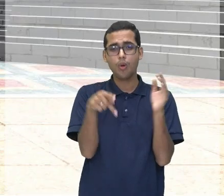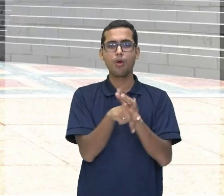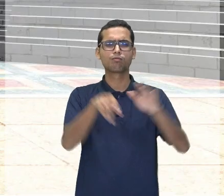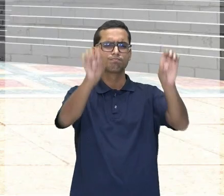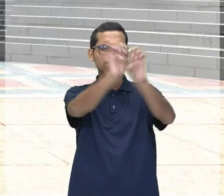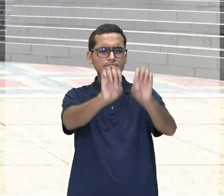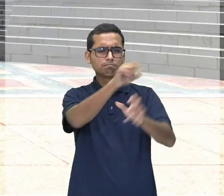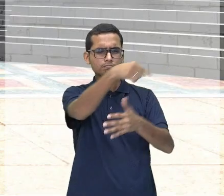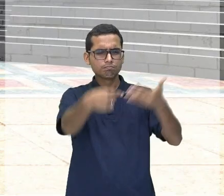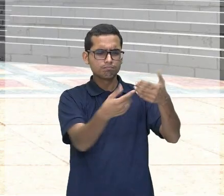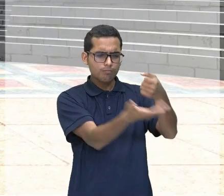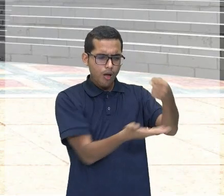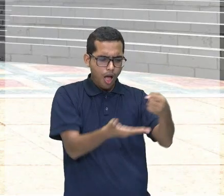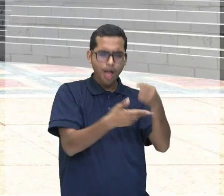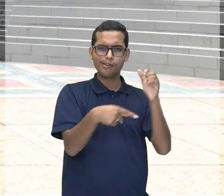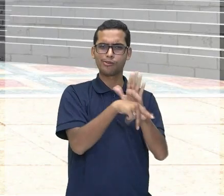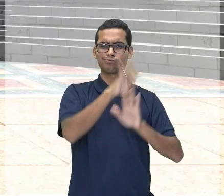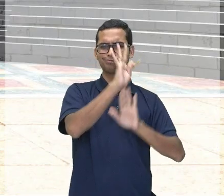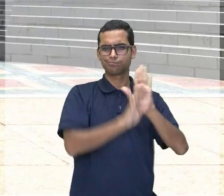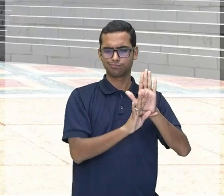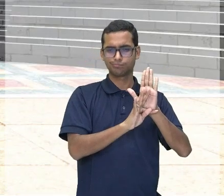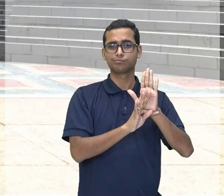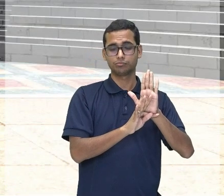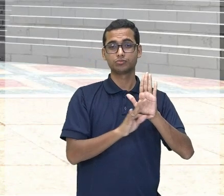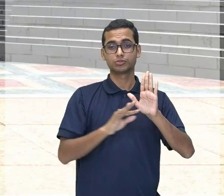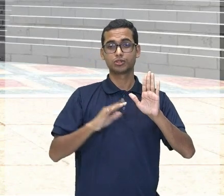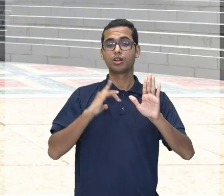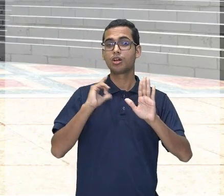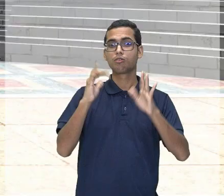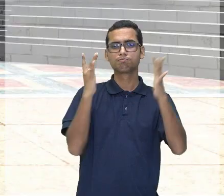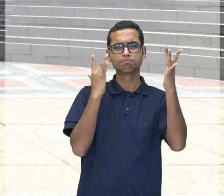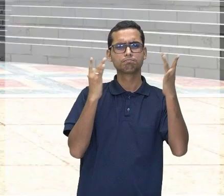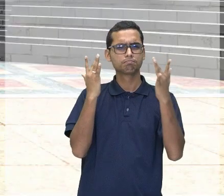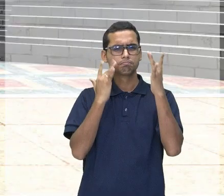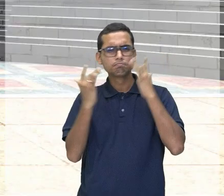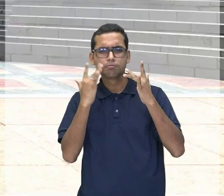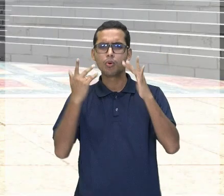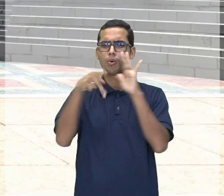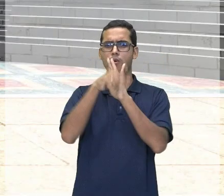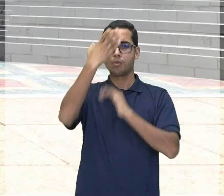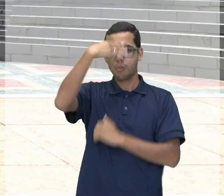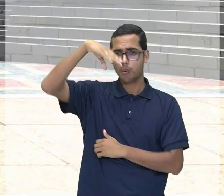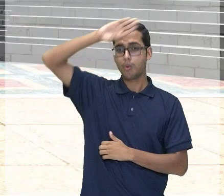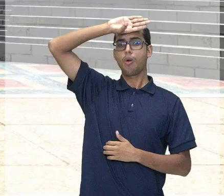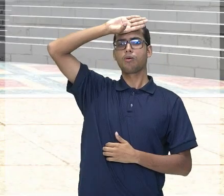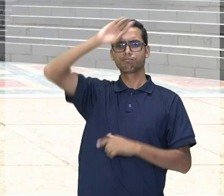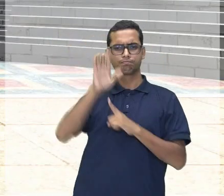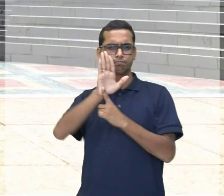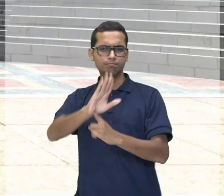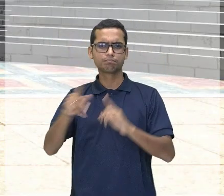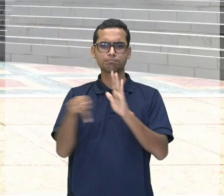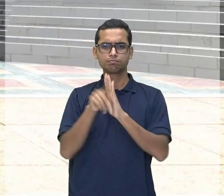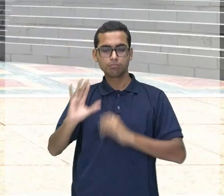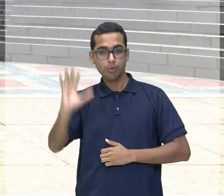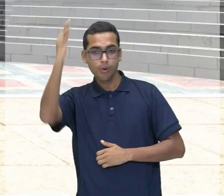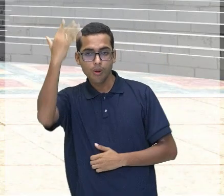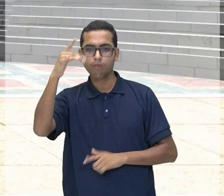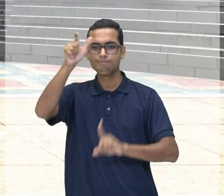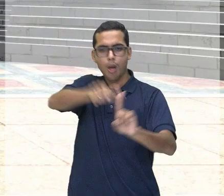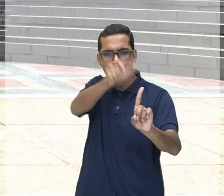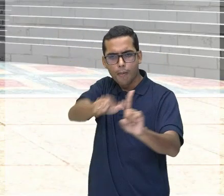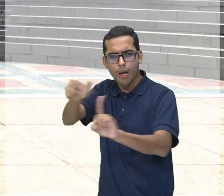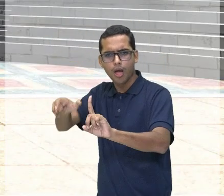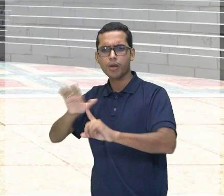é a tragédia. Então, a tragédia, aí, ó, os fatos vividos pelos personagens visam despertar a